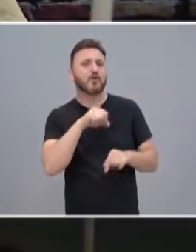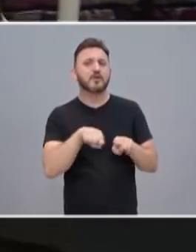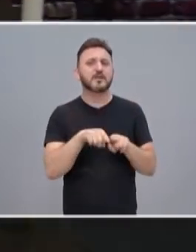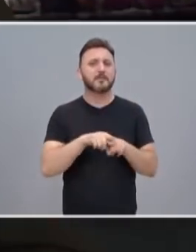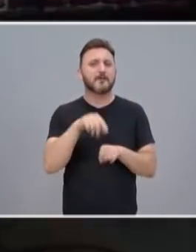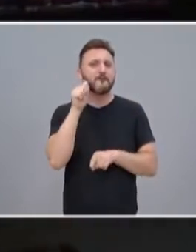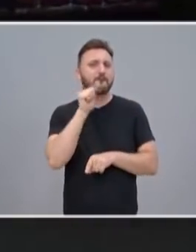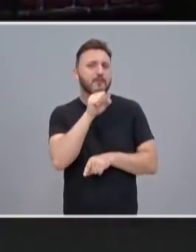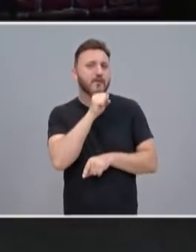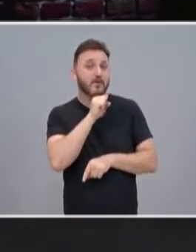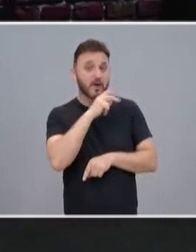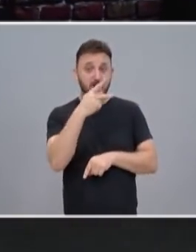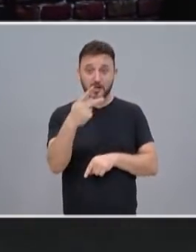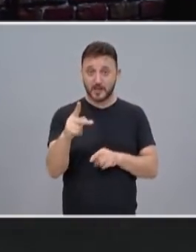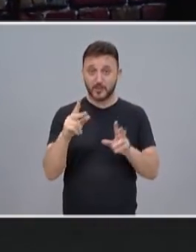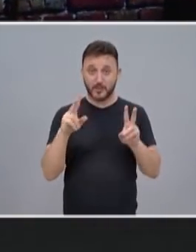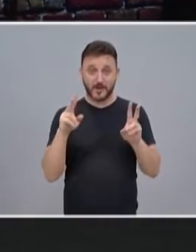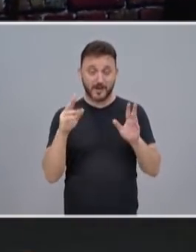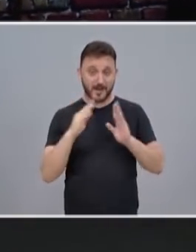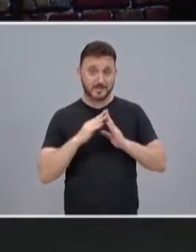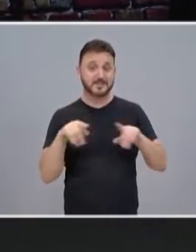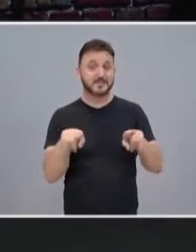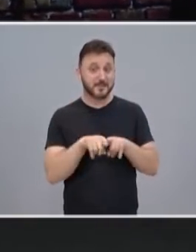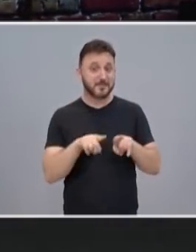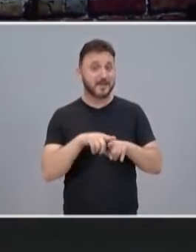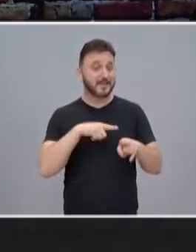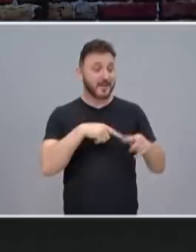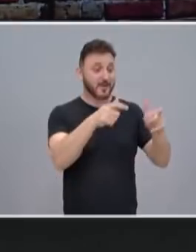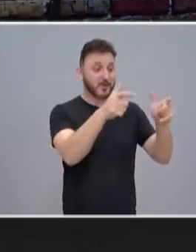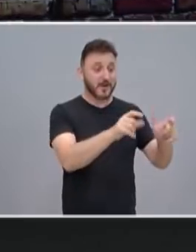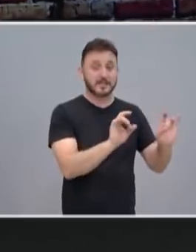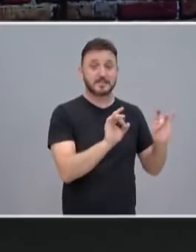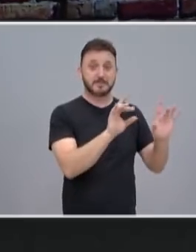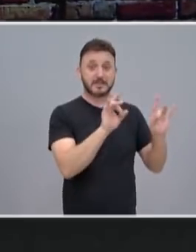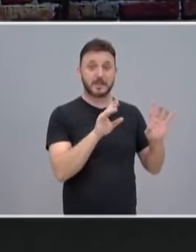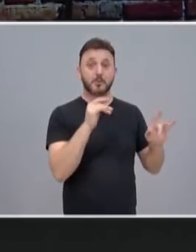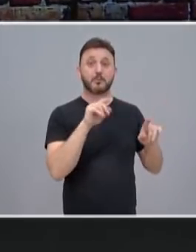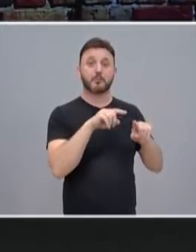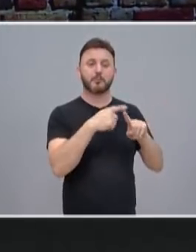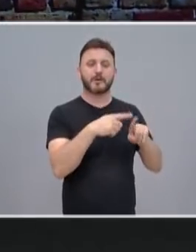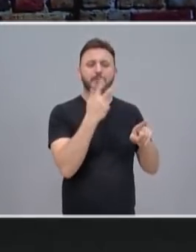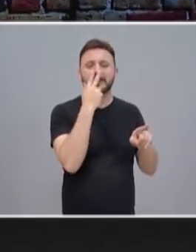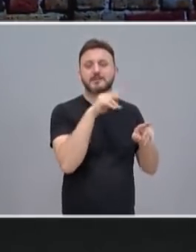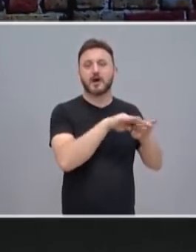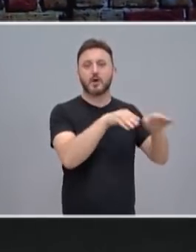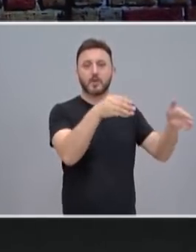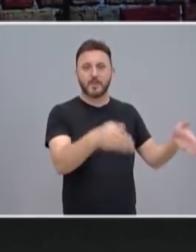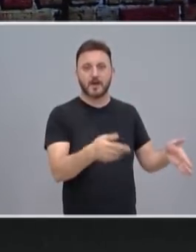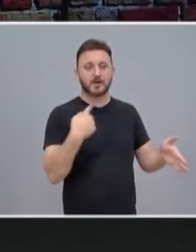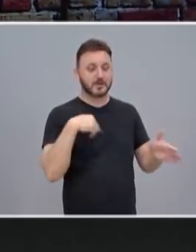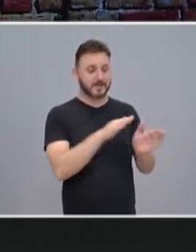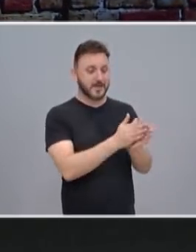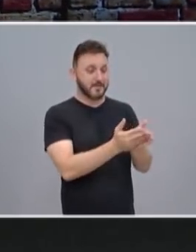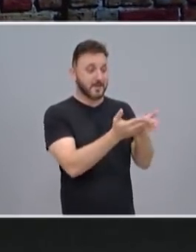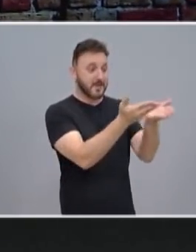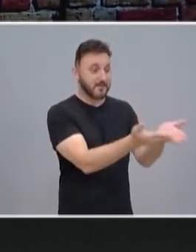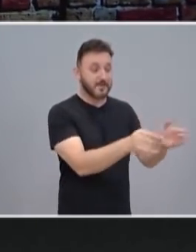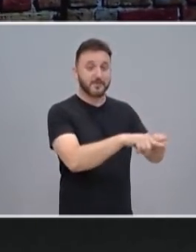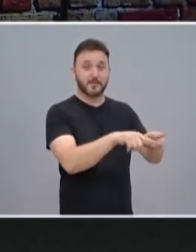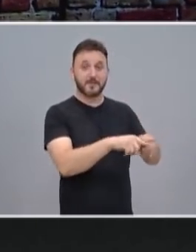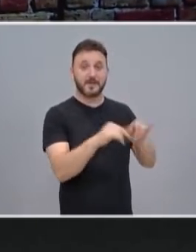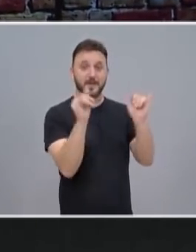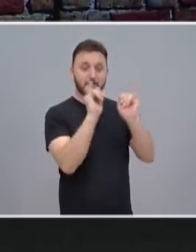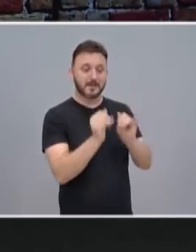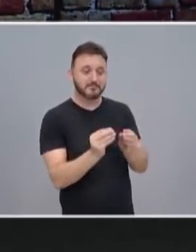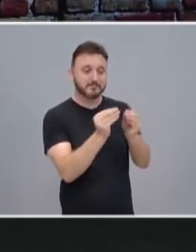E você aí na sua casa, de repente, também, né? Aquele espaço especial para rezar, onde você coloca a sua Bíblia, as imagens, e você reza diante de